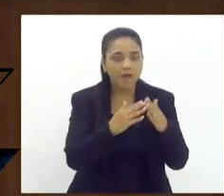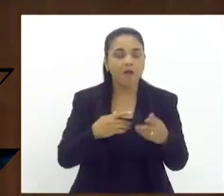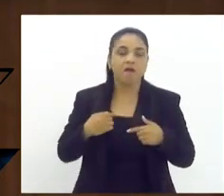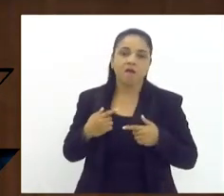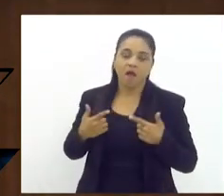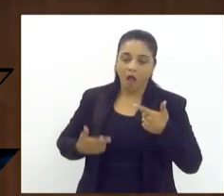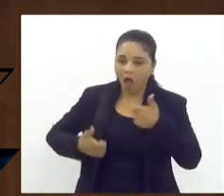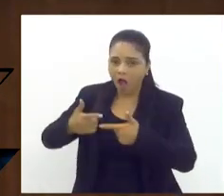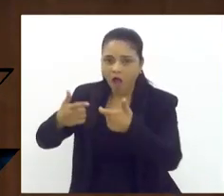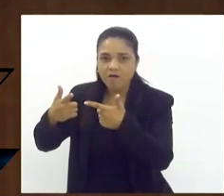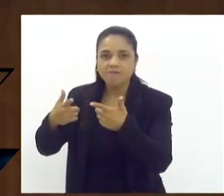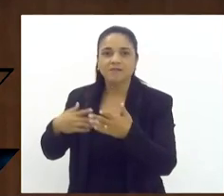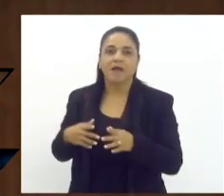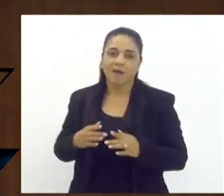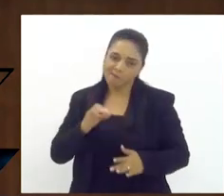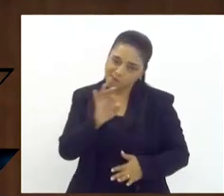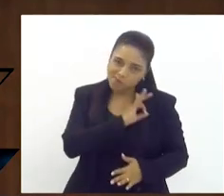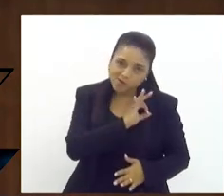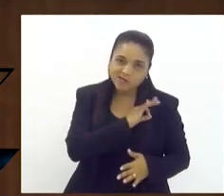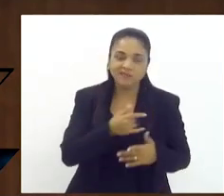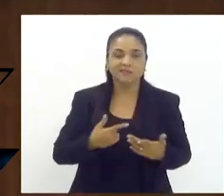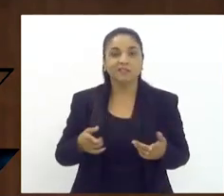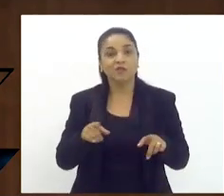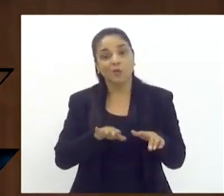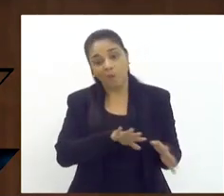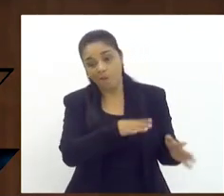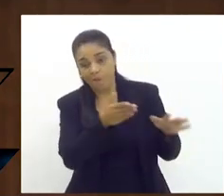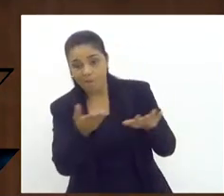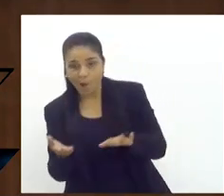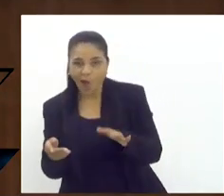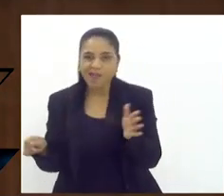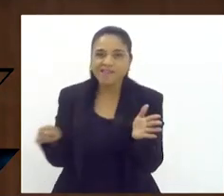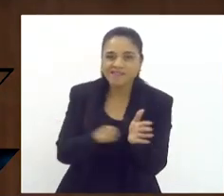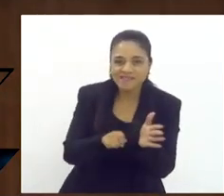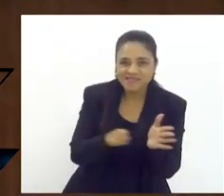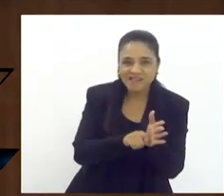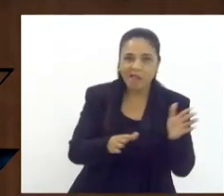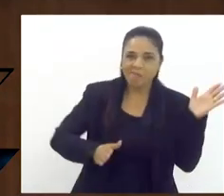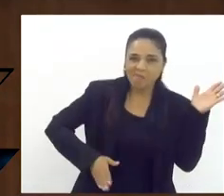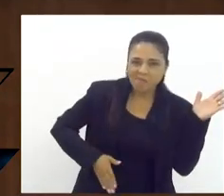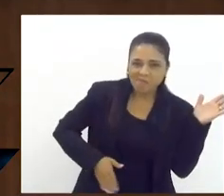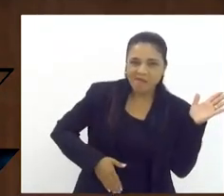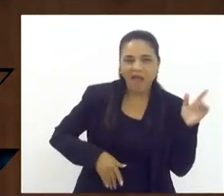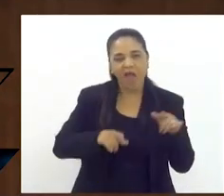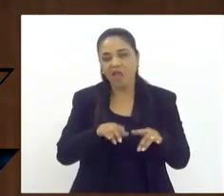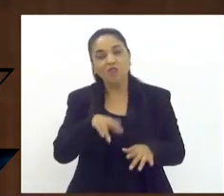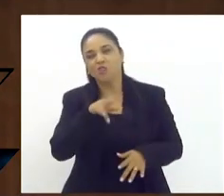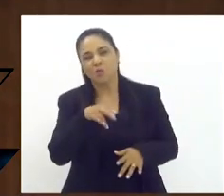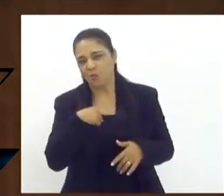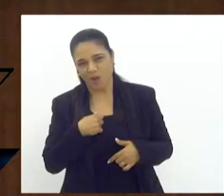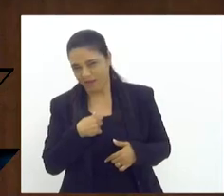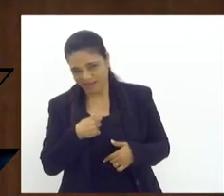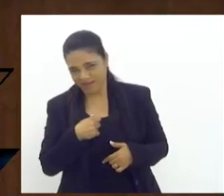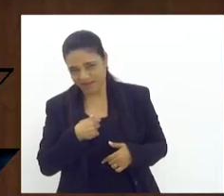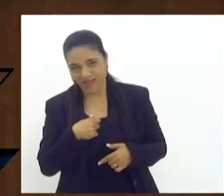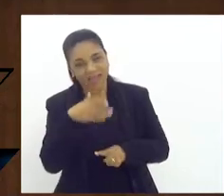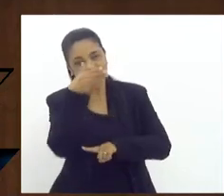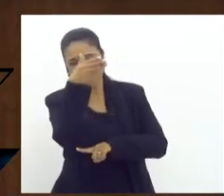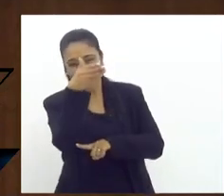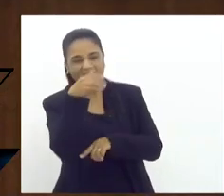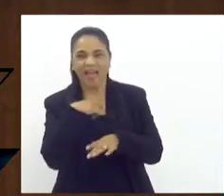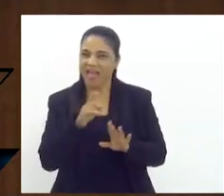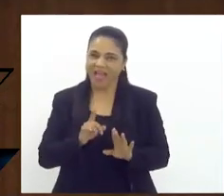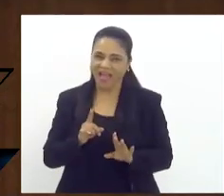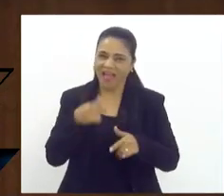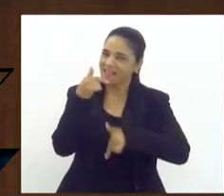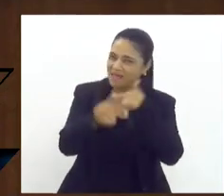vai e quando morre um traficante nunca é traficante ele é mototáxi ele é trabalhador é isso ou aquilo essa que é a